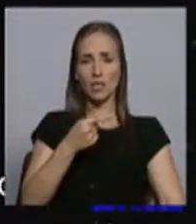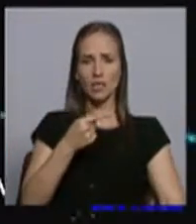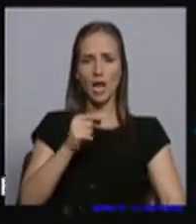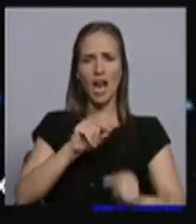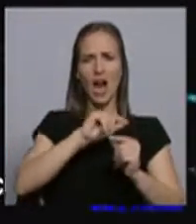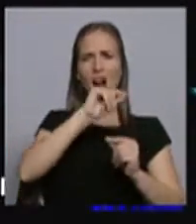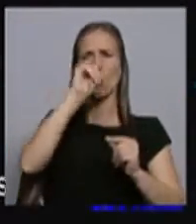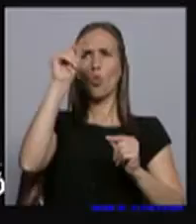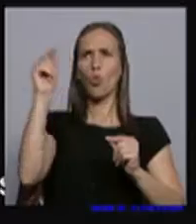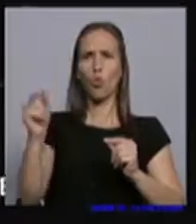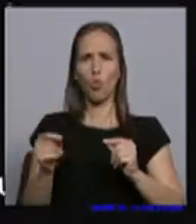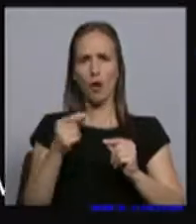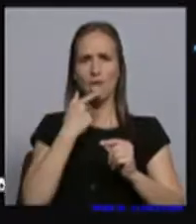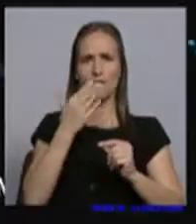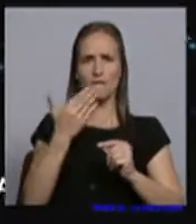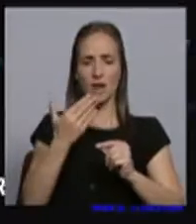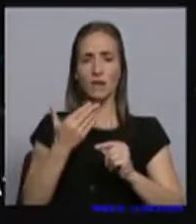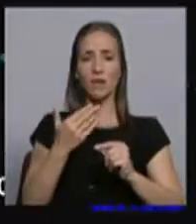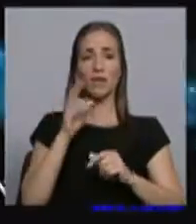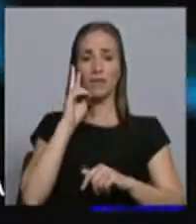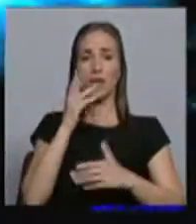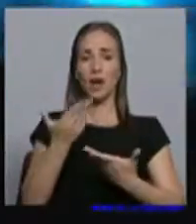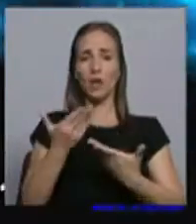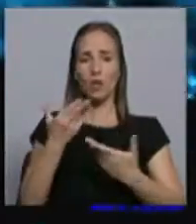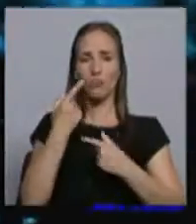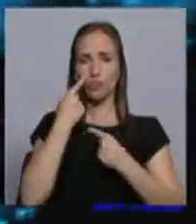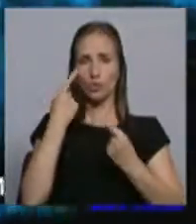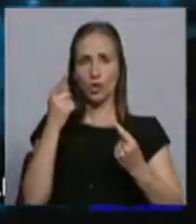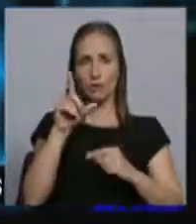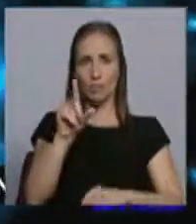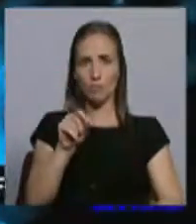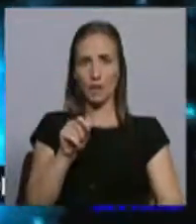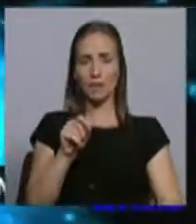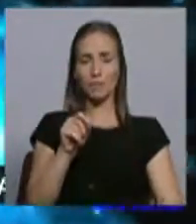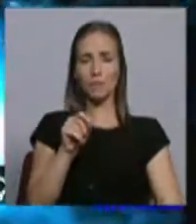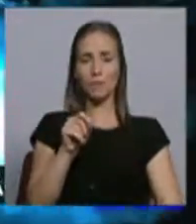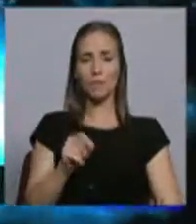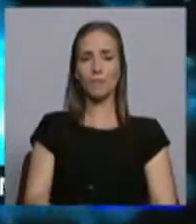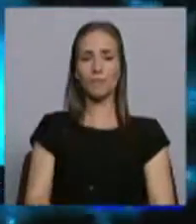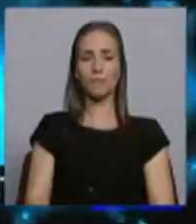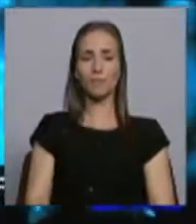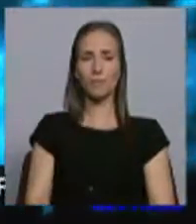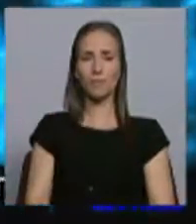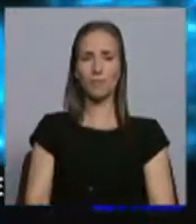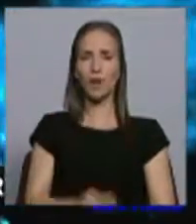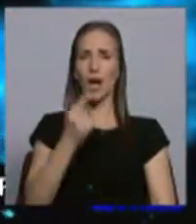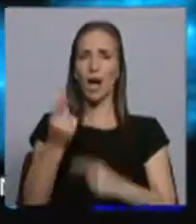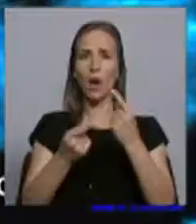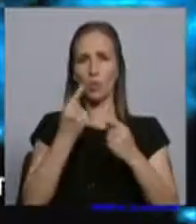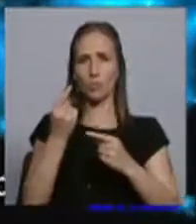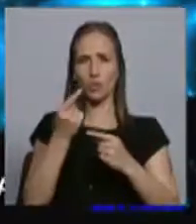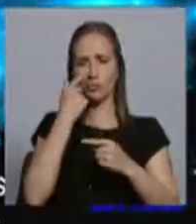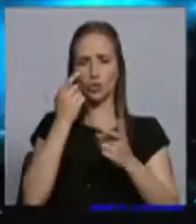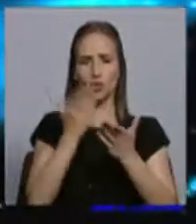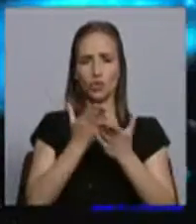Olha, a imagem que nós estamos a ver pretende também ilustrar aquilo que é o que alguns cosmólogos chamam as